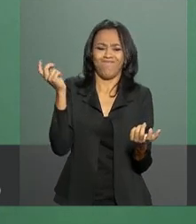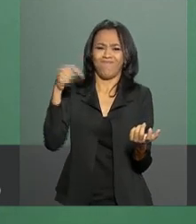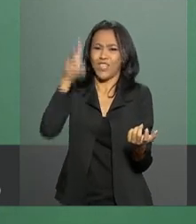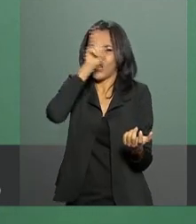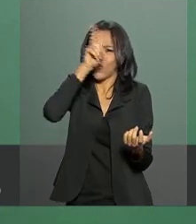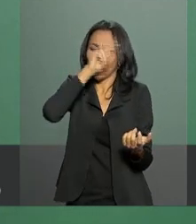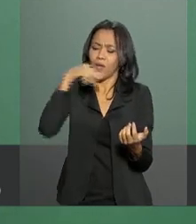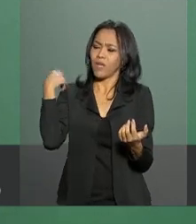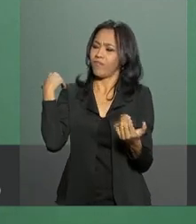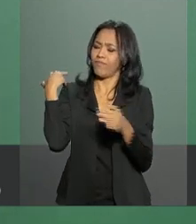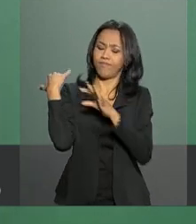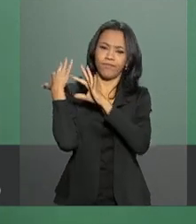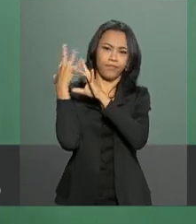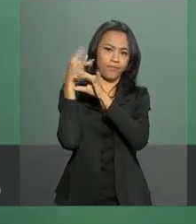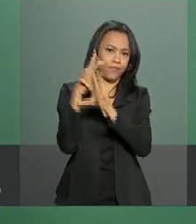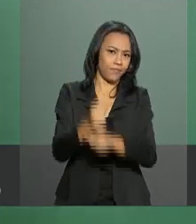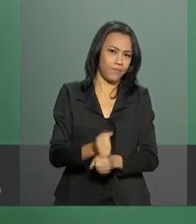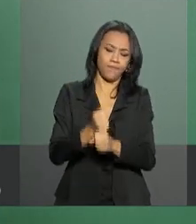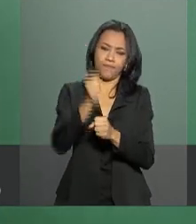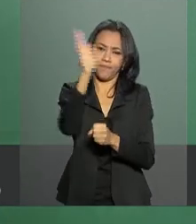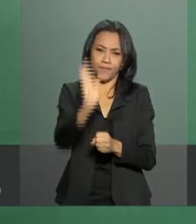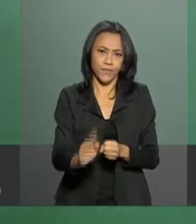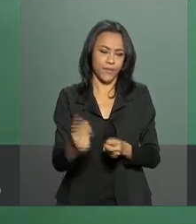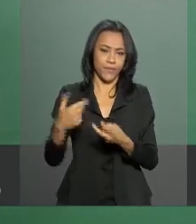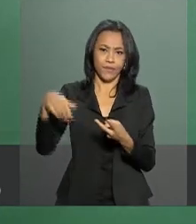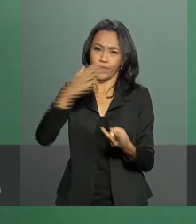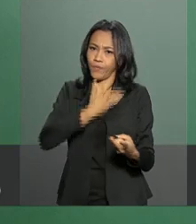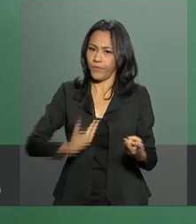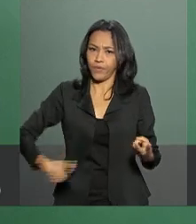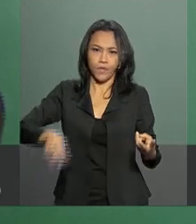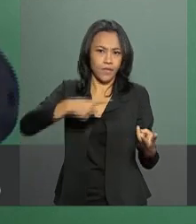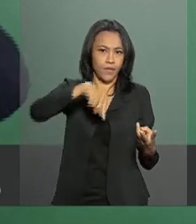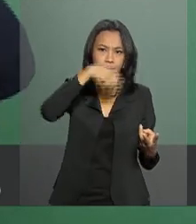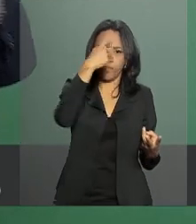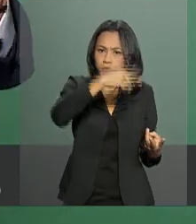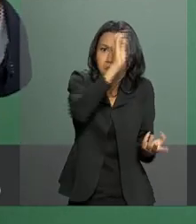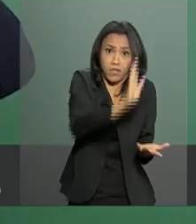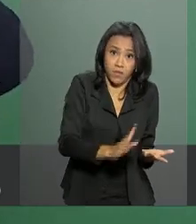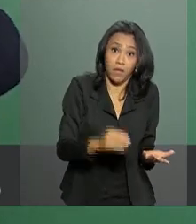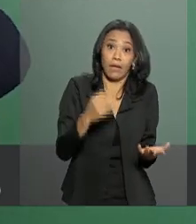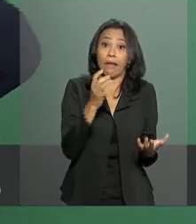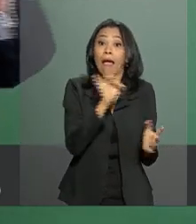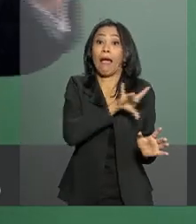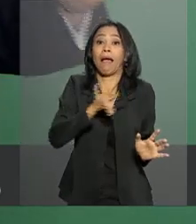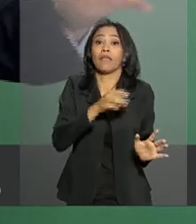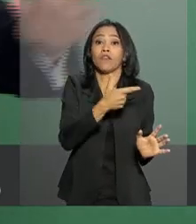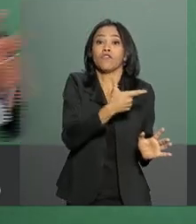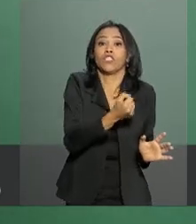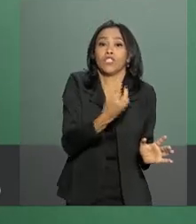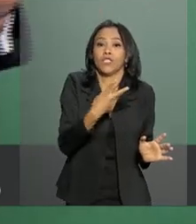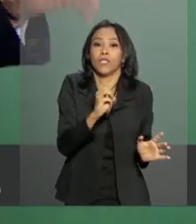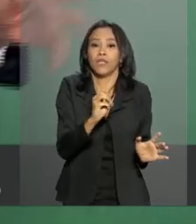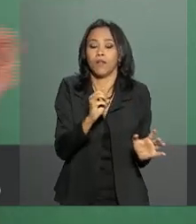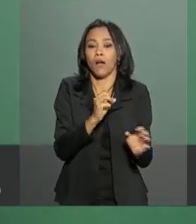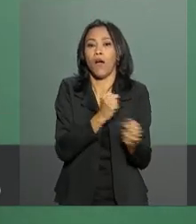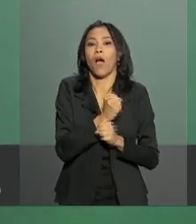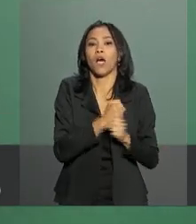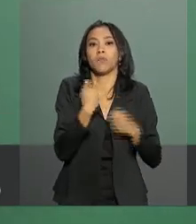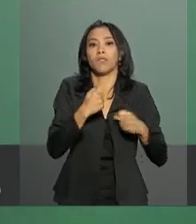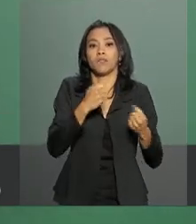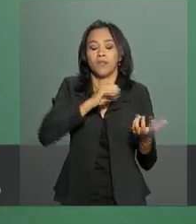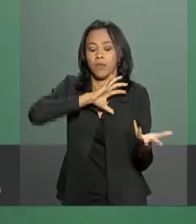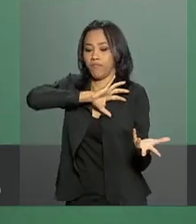a história é funcional brasileira e que a cada 20 e 30 anos precisa haver uma crise para